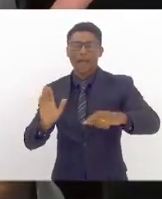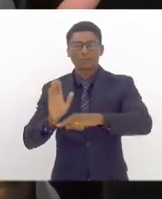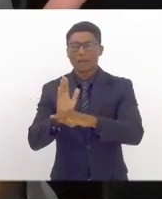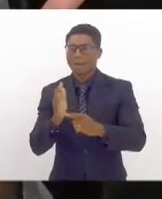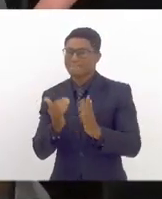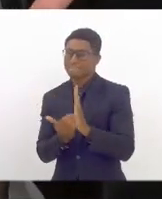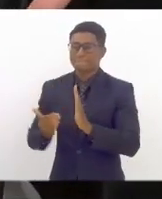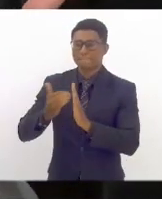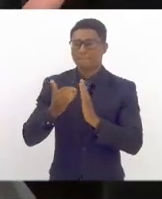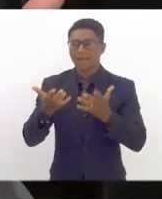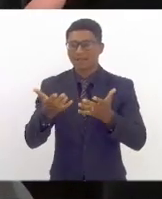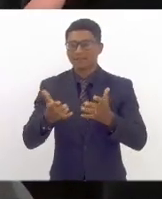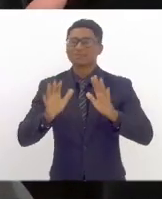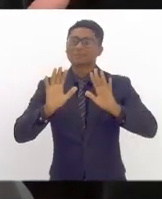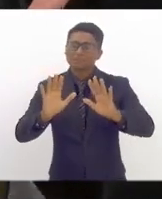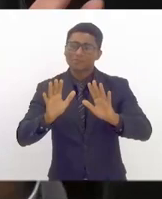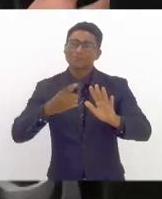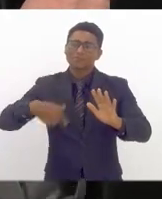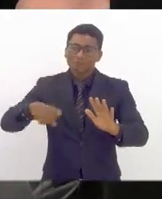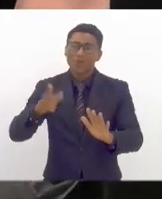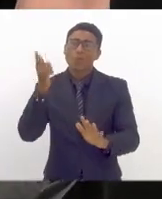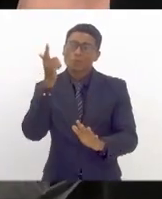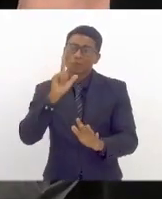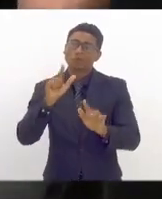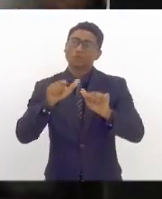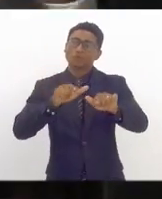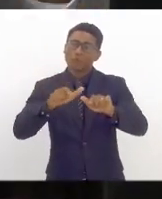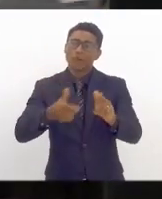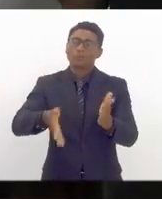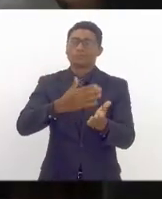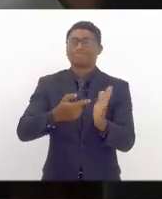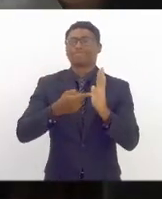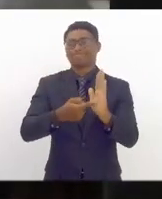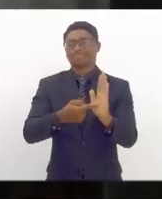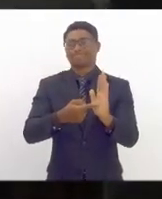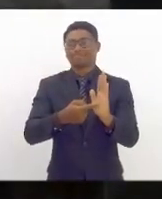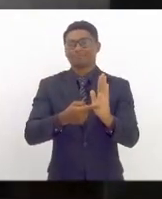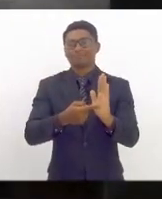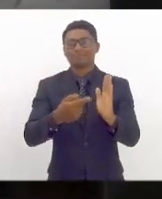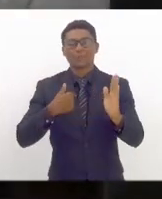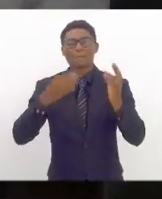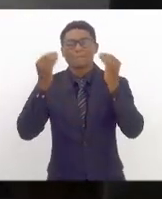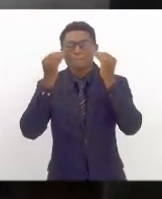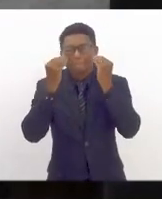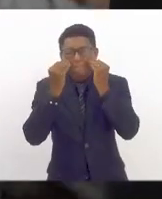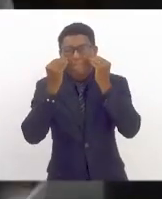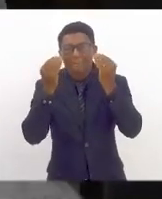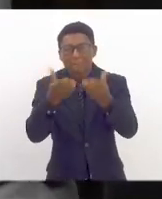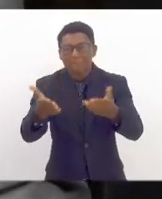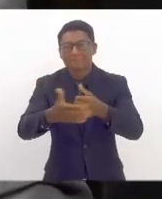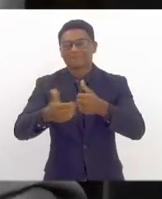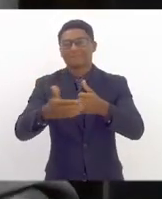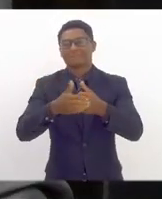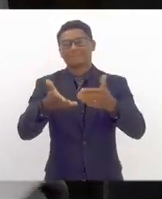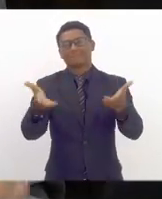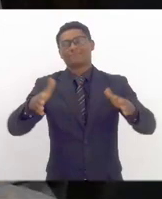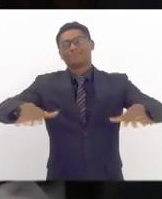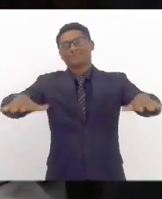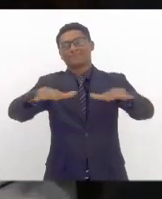o que a gente teve condições de fazer até agora então meu beijo carinhoso e fraterno para todos vocês